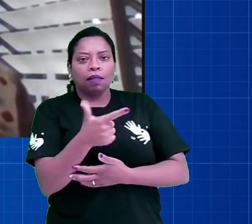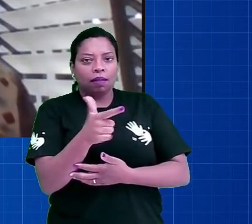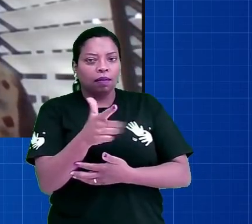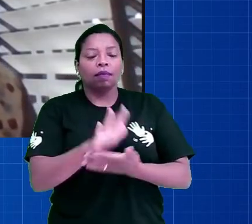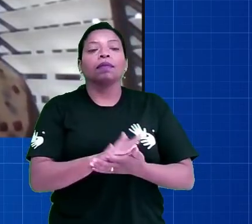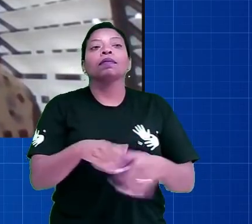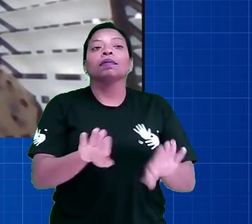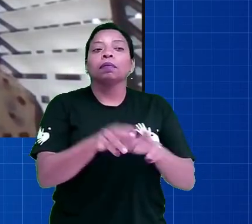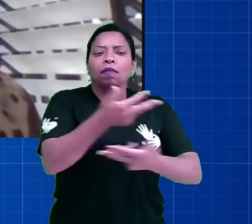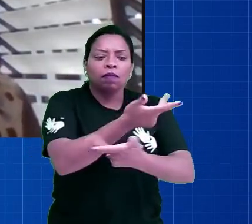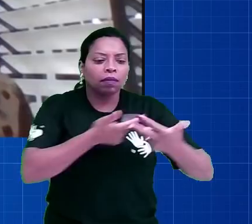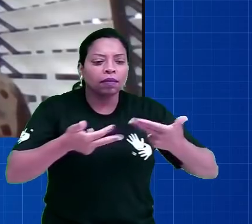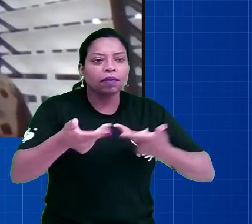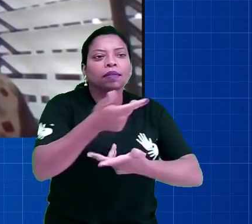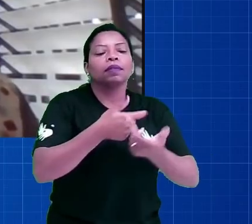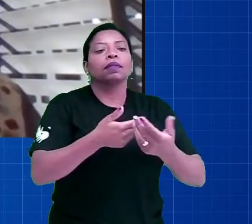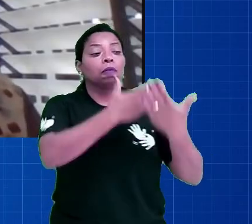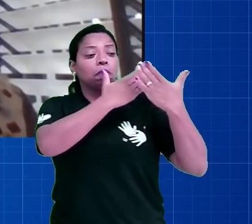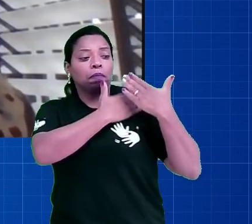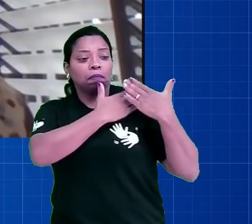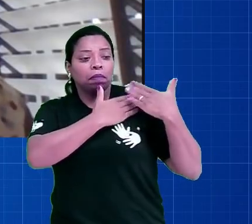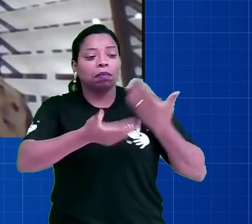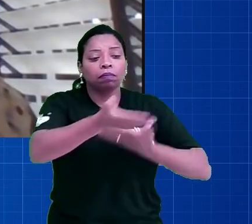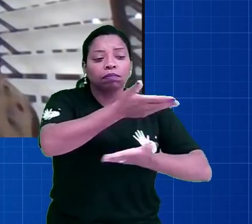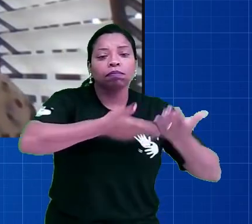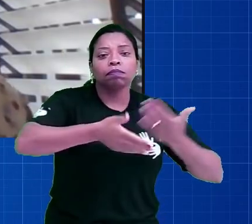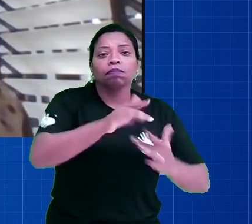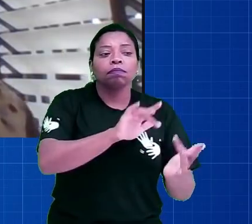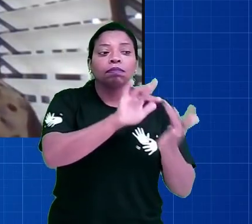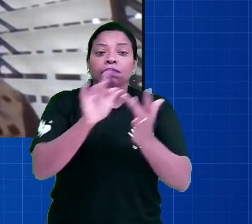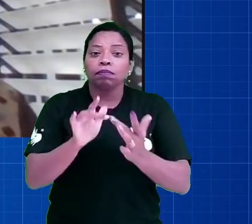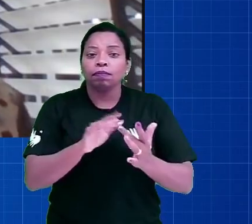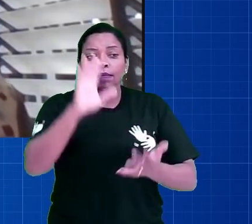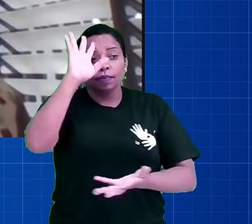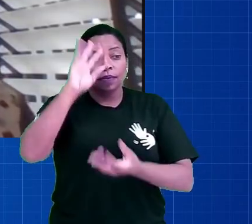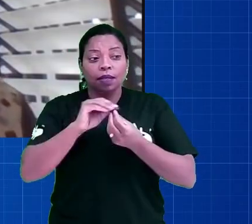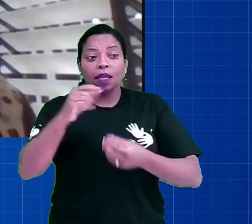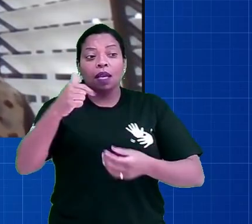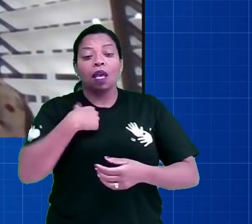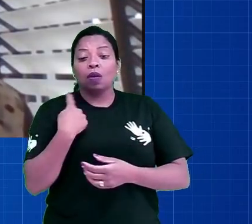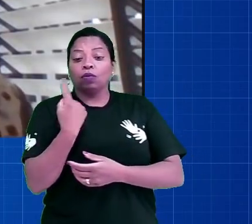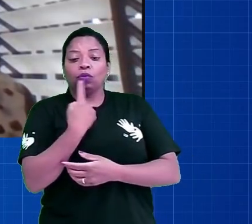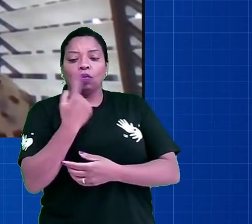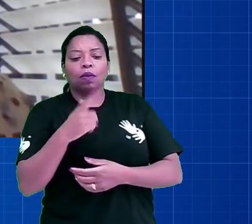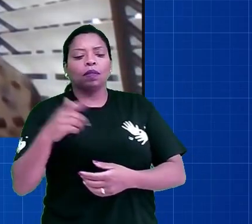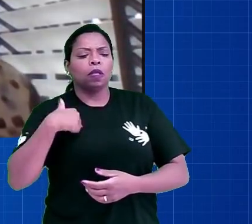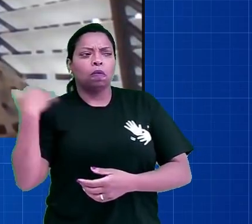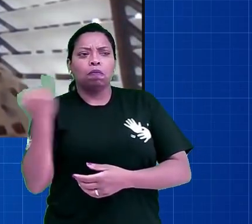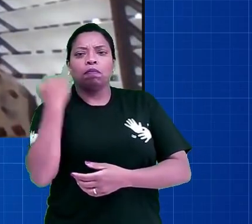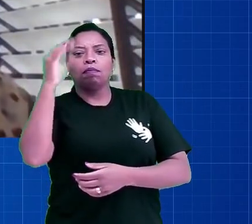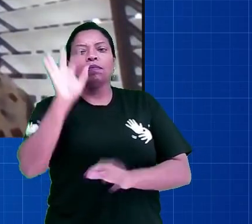flexibilidade, a definição dos papéis, né? Entender que não é ele ou ela é mais importante do que eu, mas é